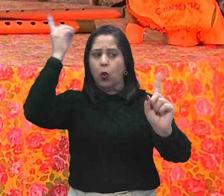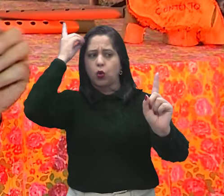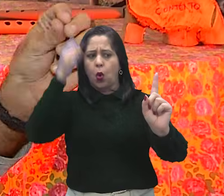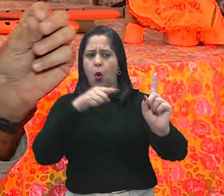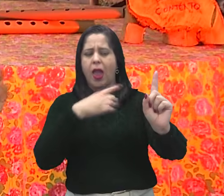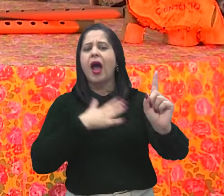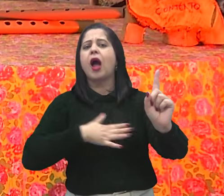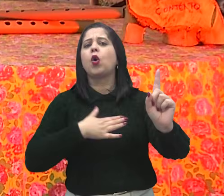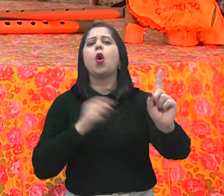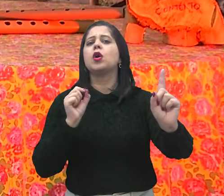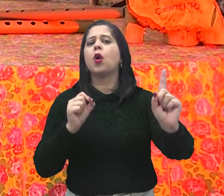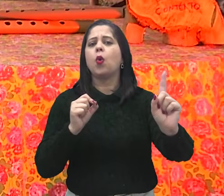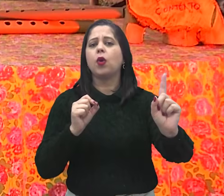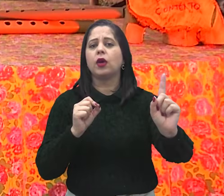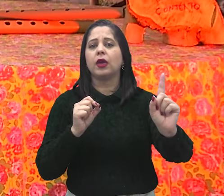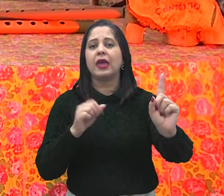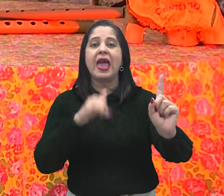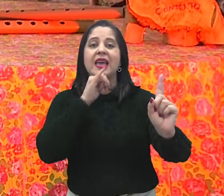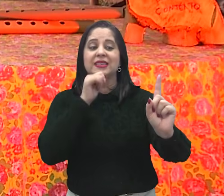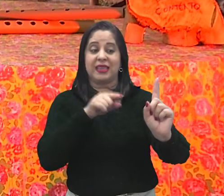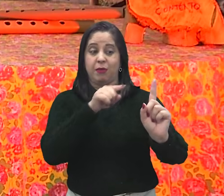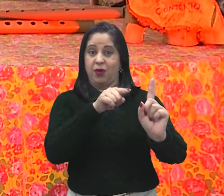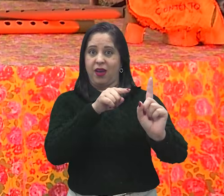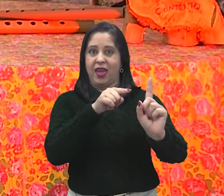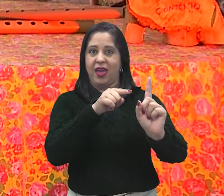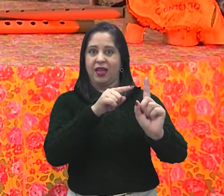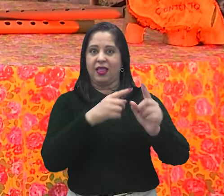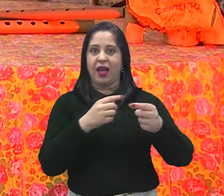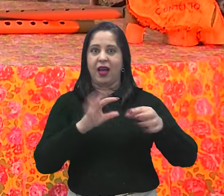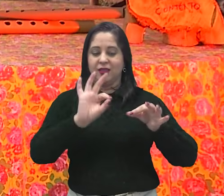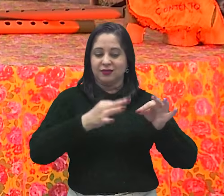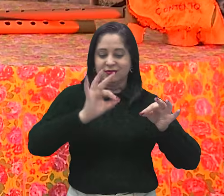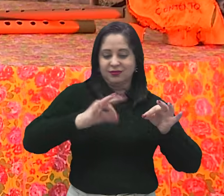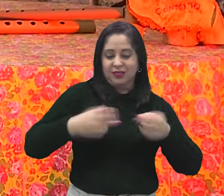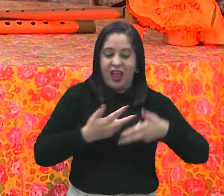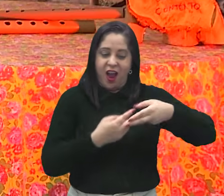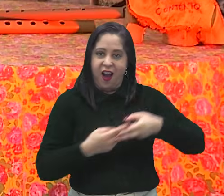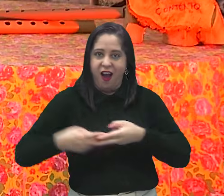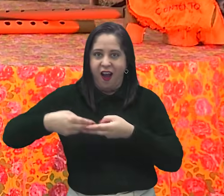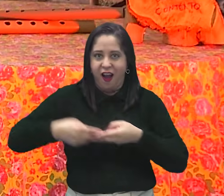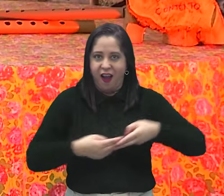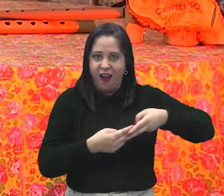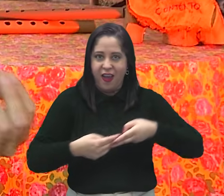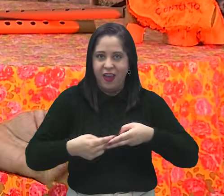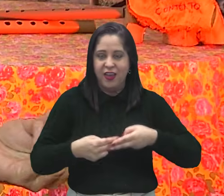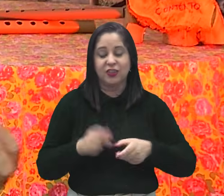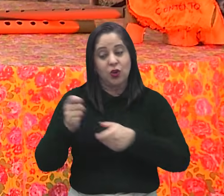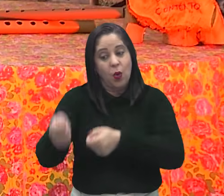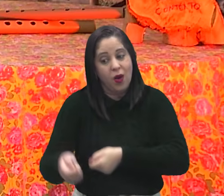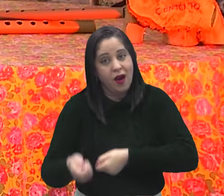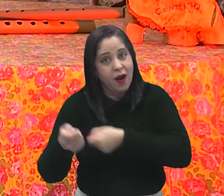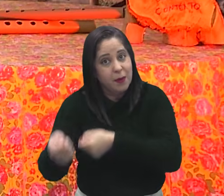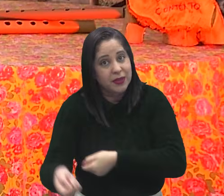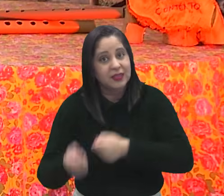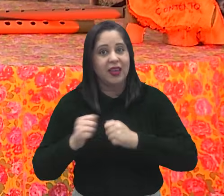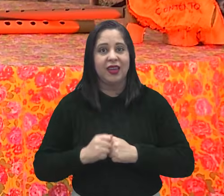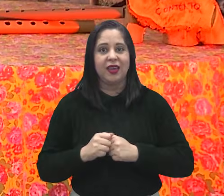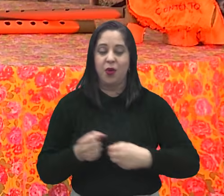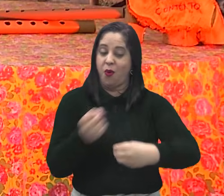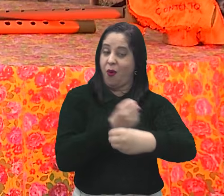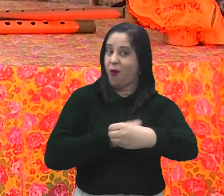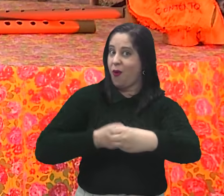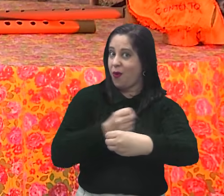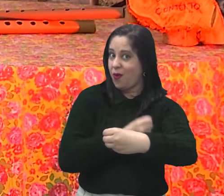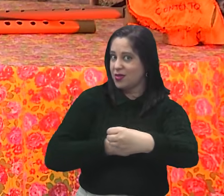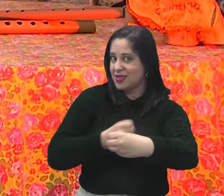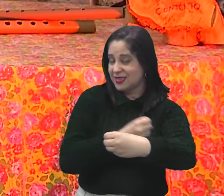Então a gente encontra um fazedor de rede, a gente encontra um carpinteiro, a gente encontra um cozinheiro, uma pessoa que tem, né, a